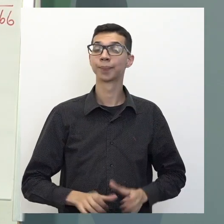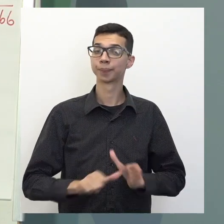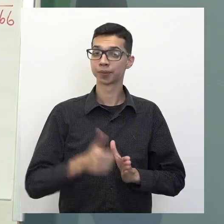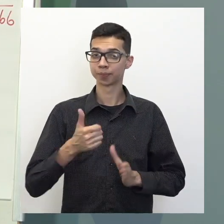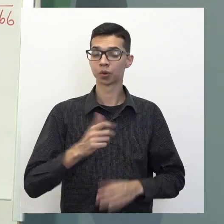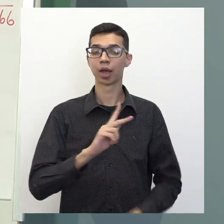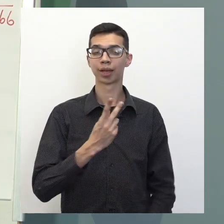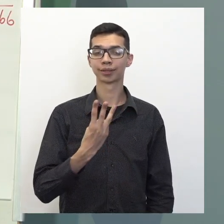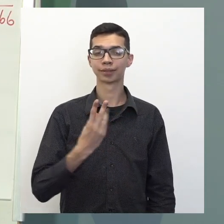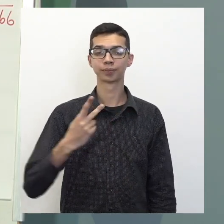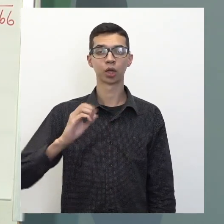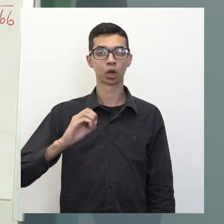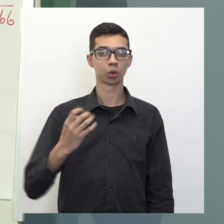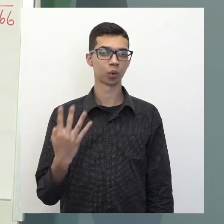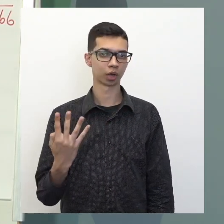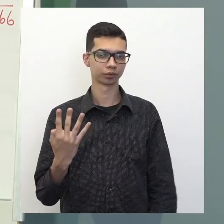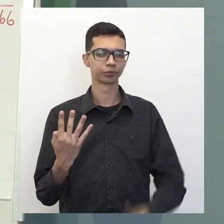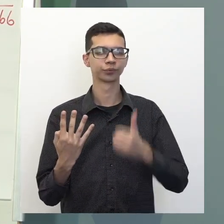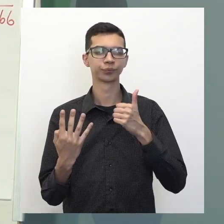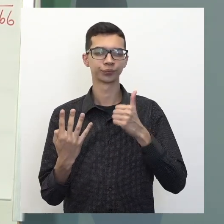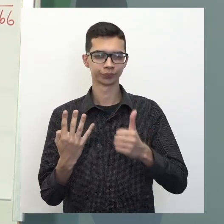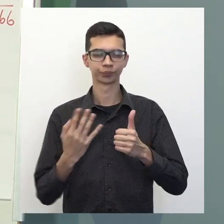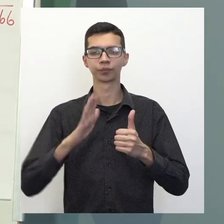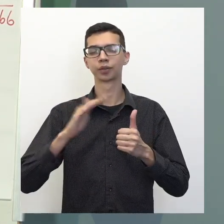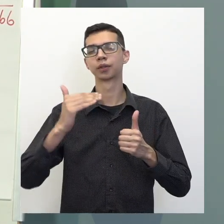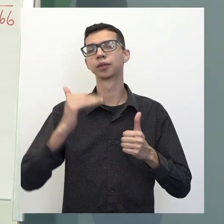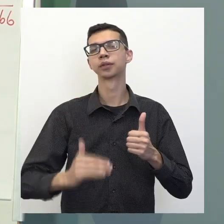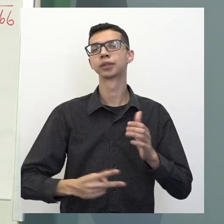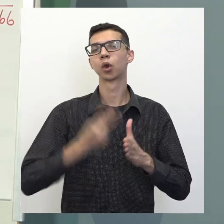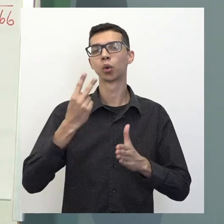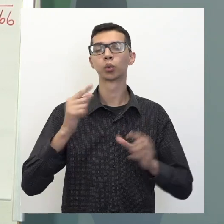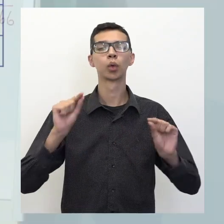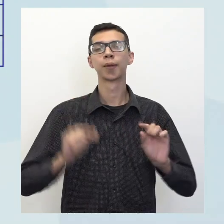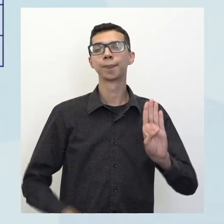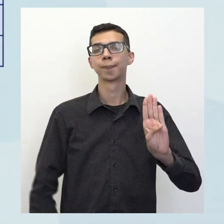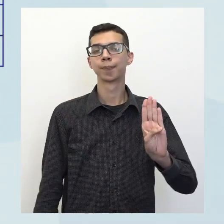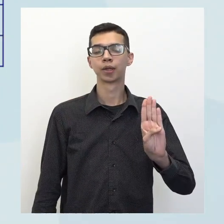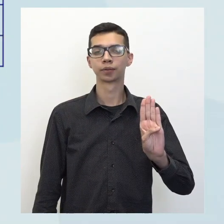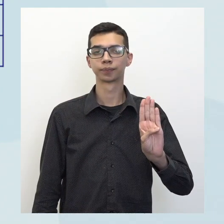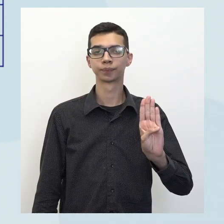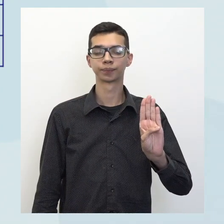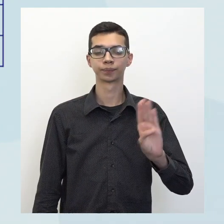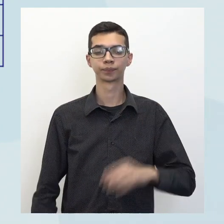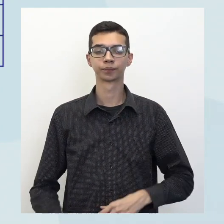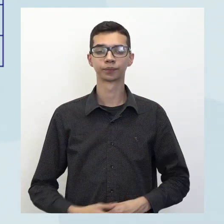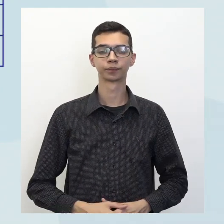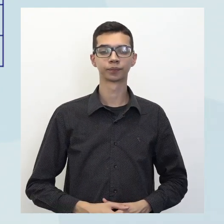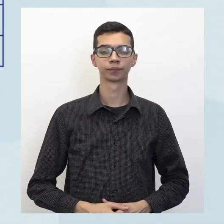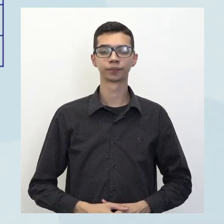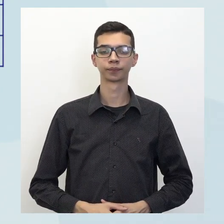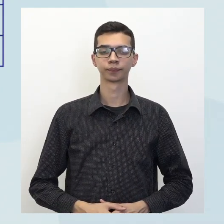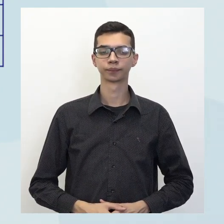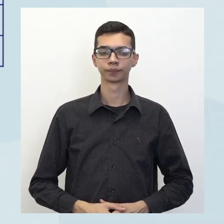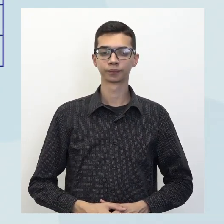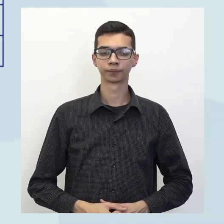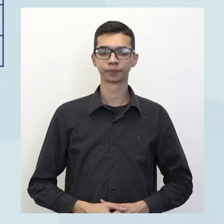H3PO4. Tudo bem? Aí, no segundo item, no item B, ele fala assim, sabe-se que quanto maior a